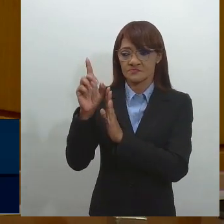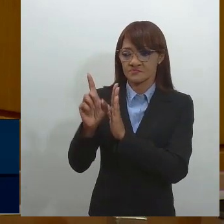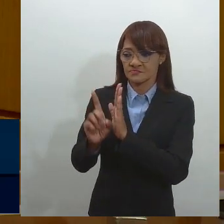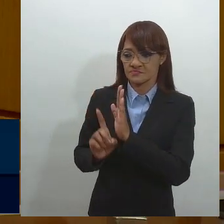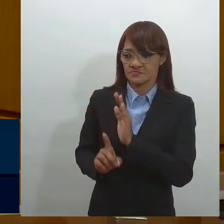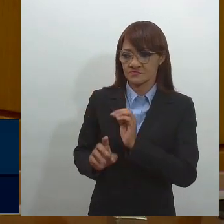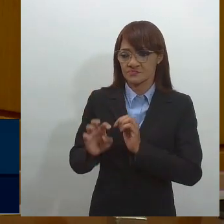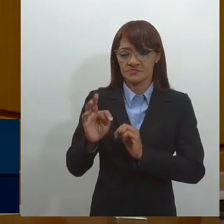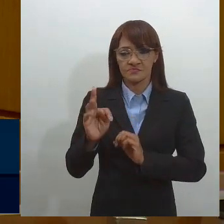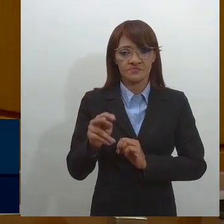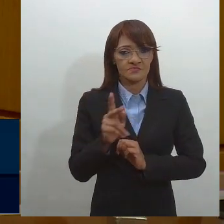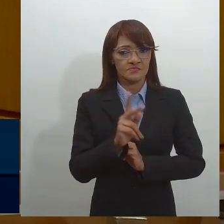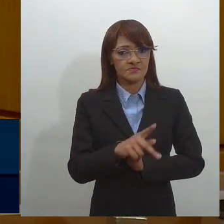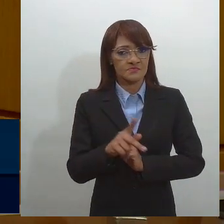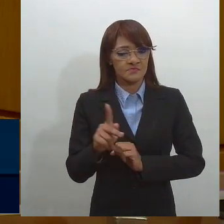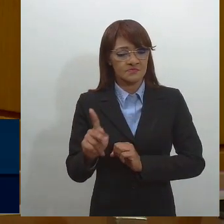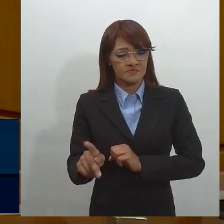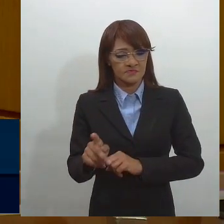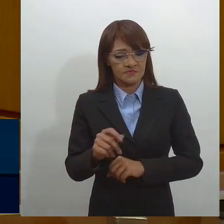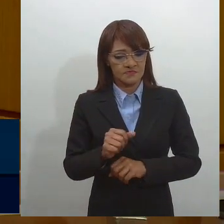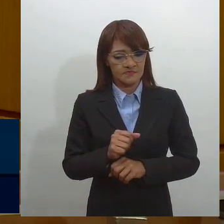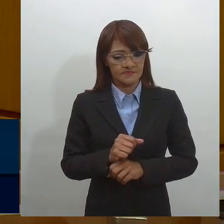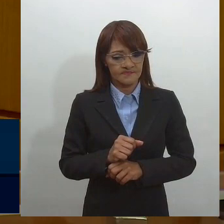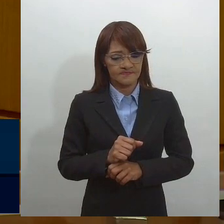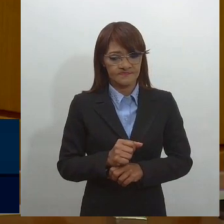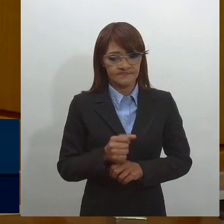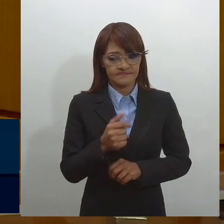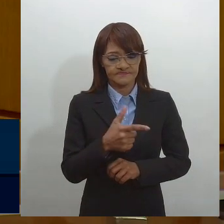desde 2022...